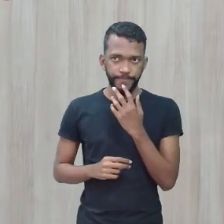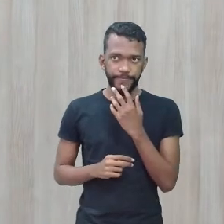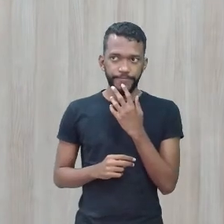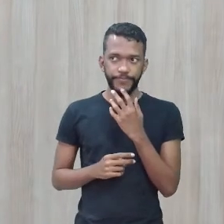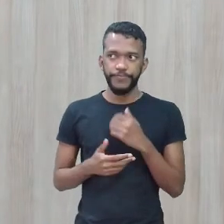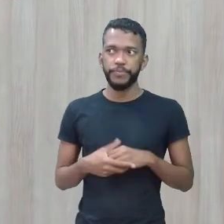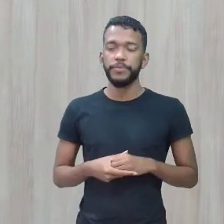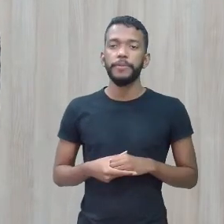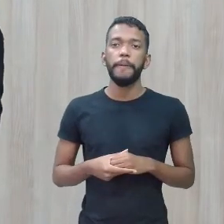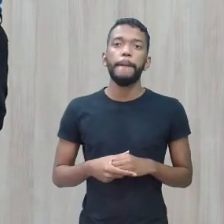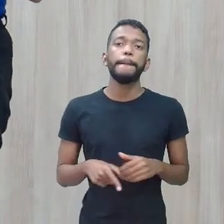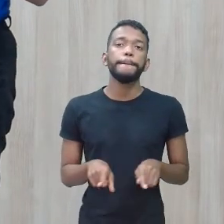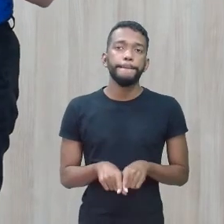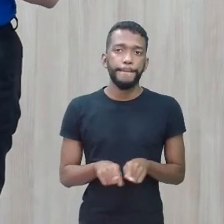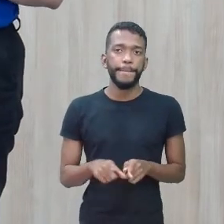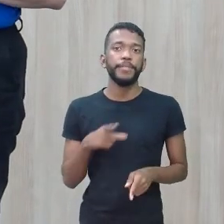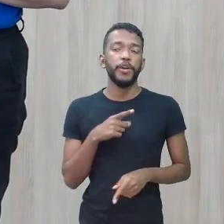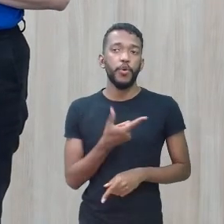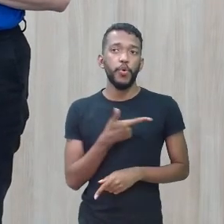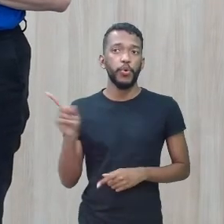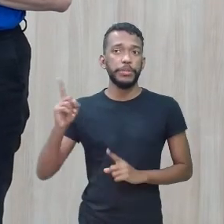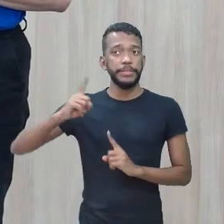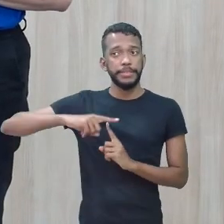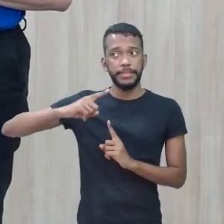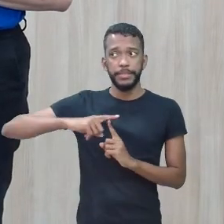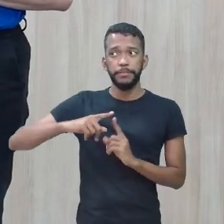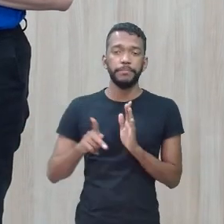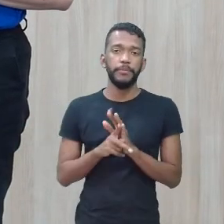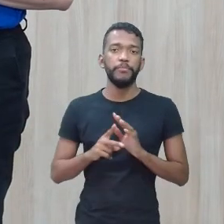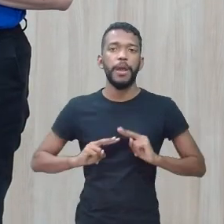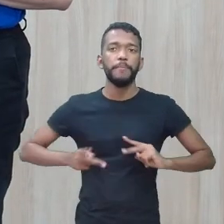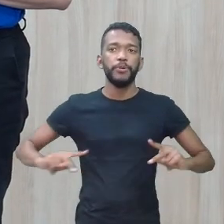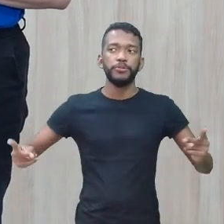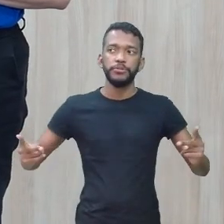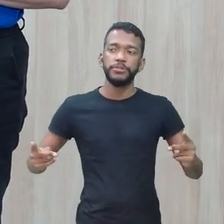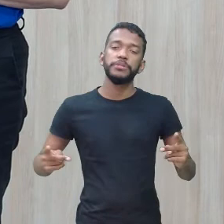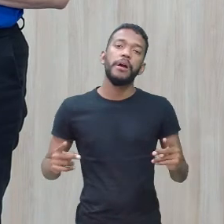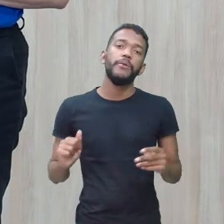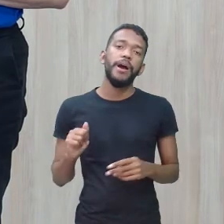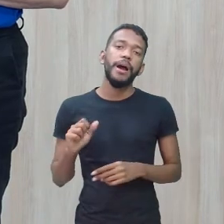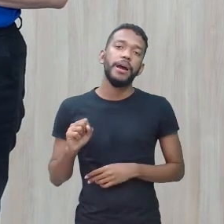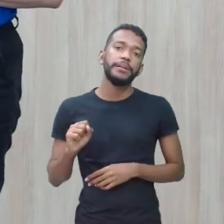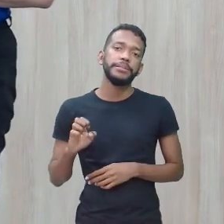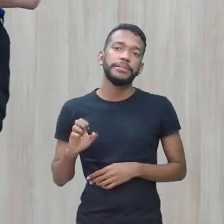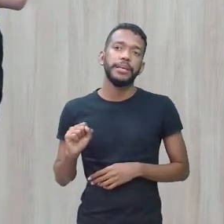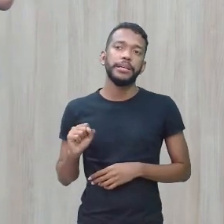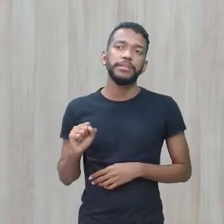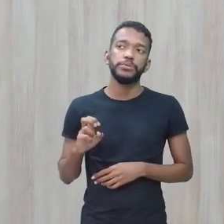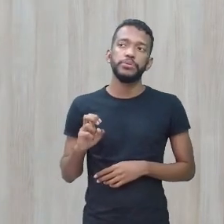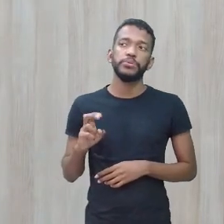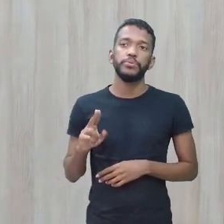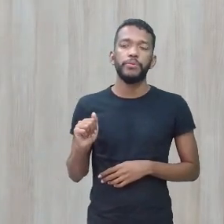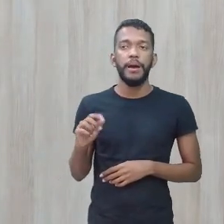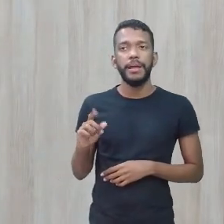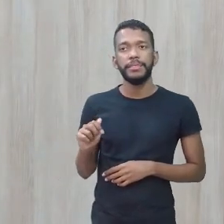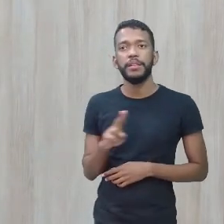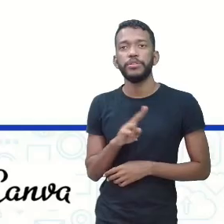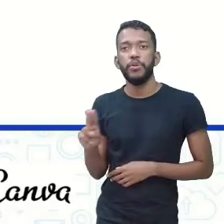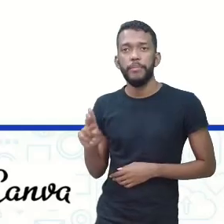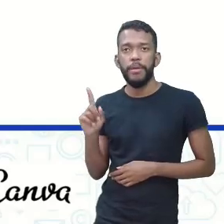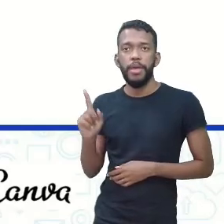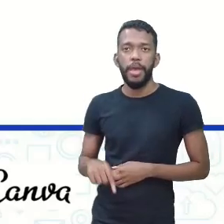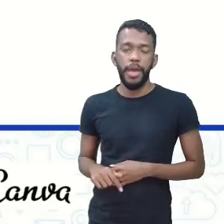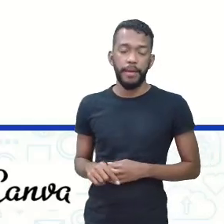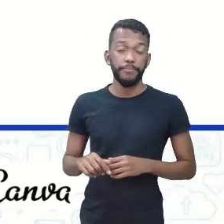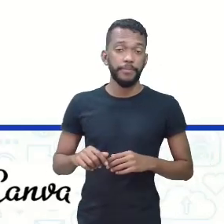E outro tipo de reprodução assexuada é a partenogênese.